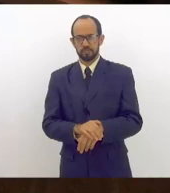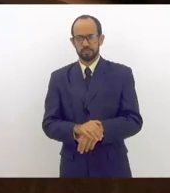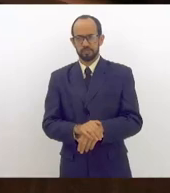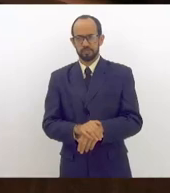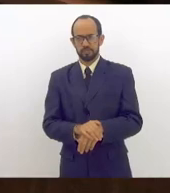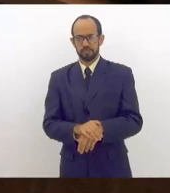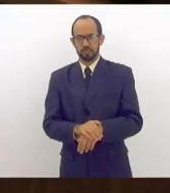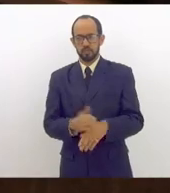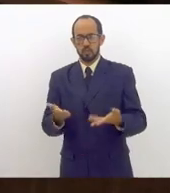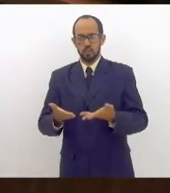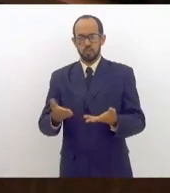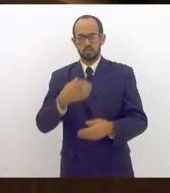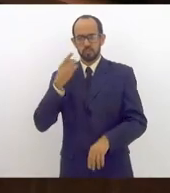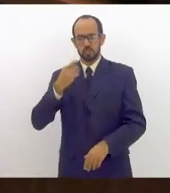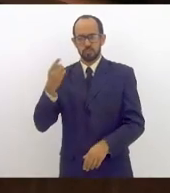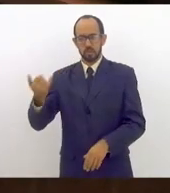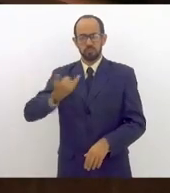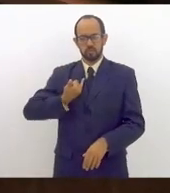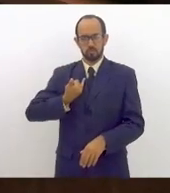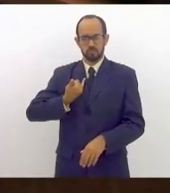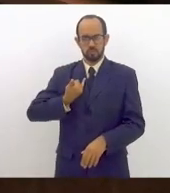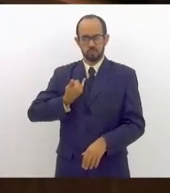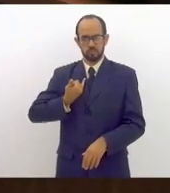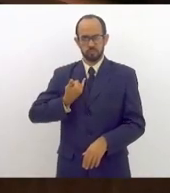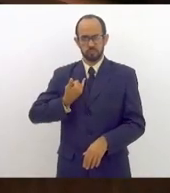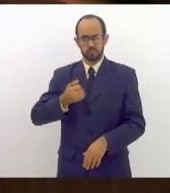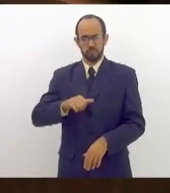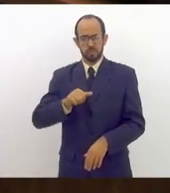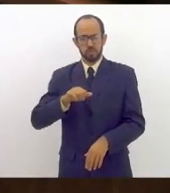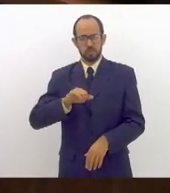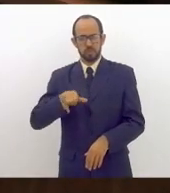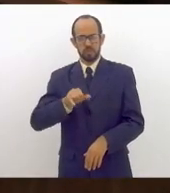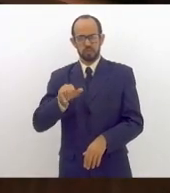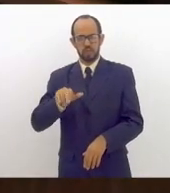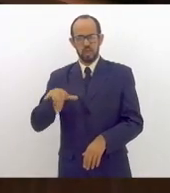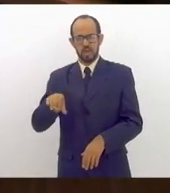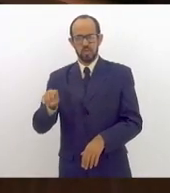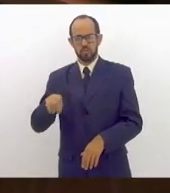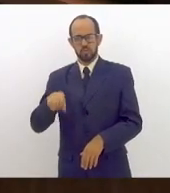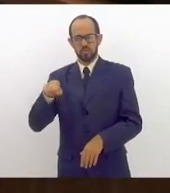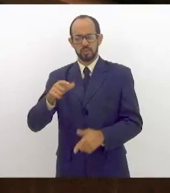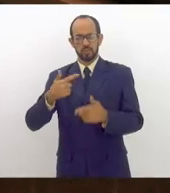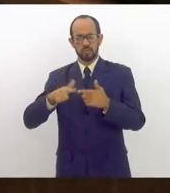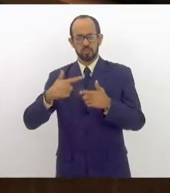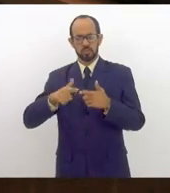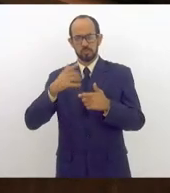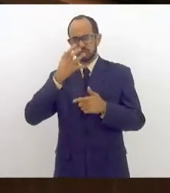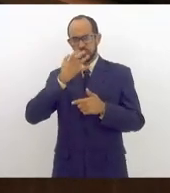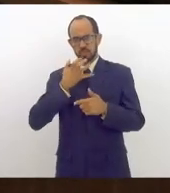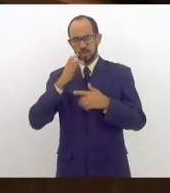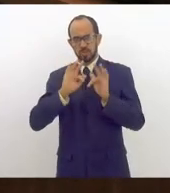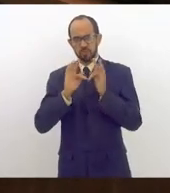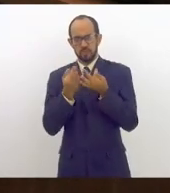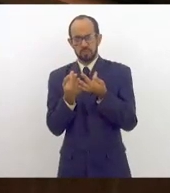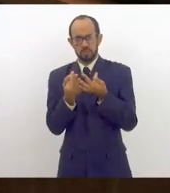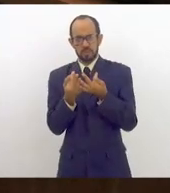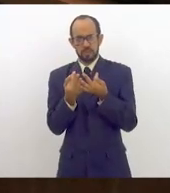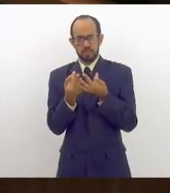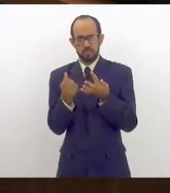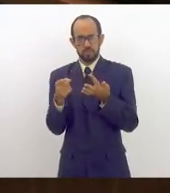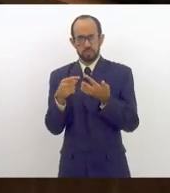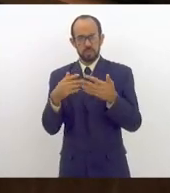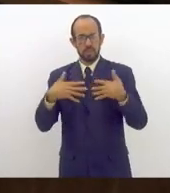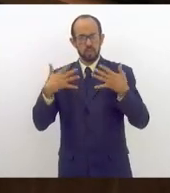um deputado me falou: ô Jairo, você está com um problema sério na família e você está contente,